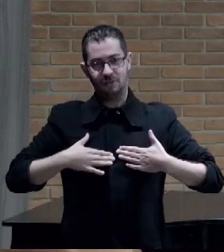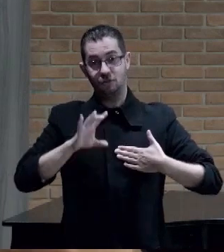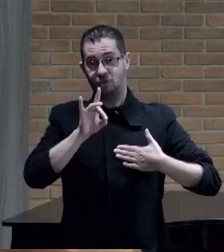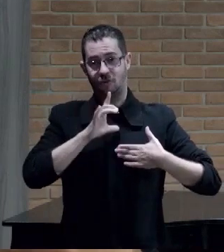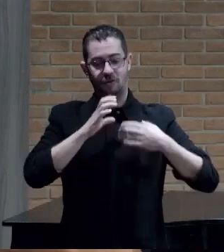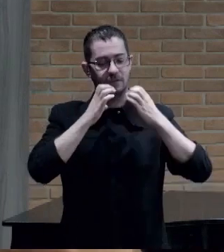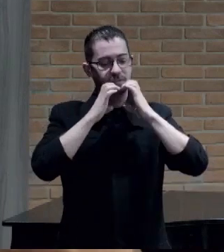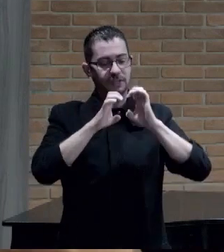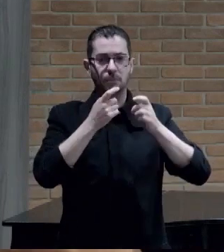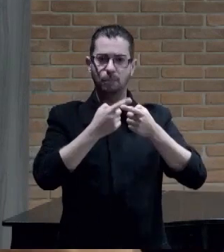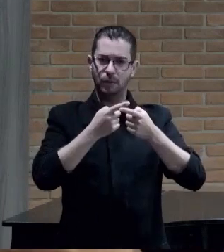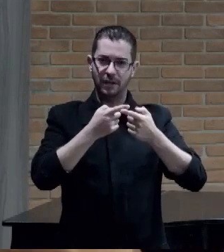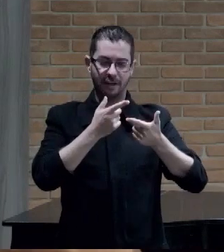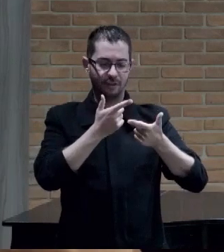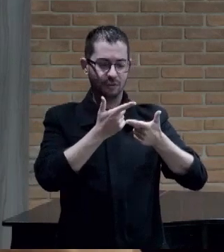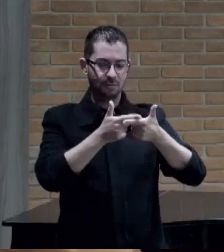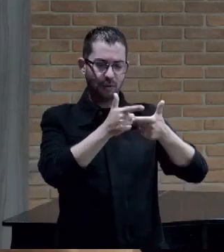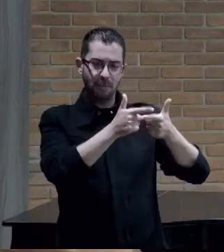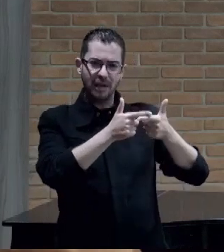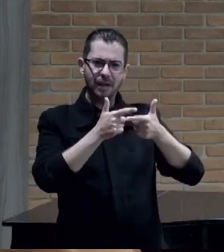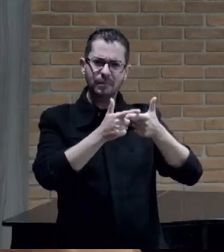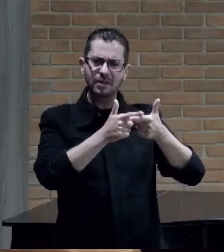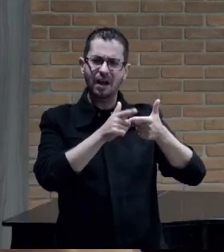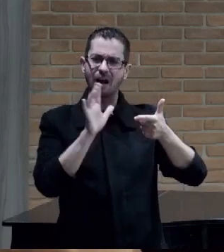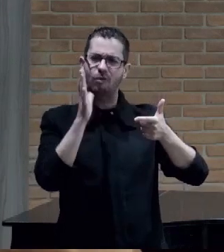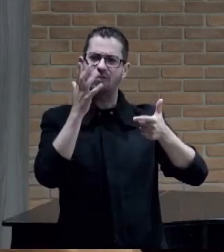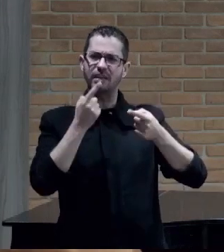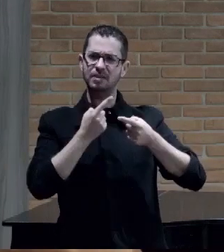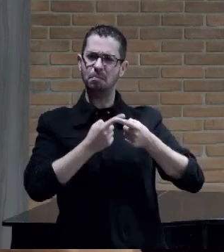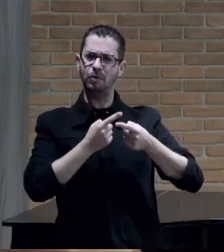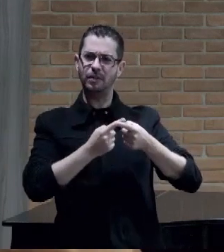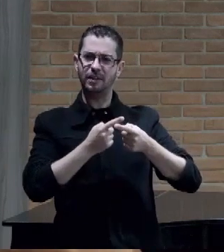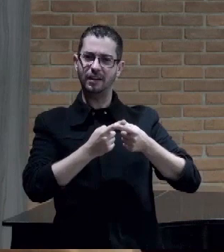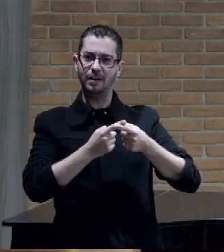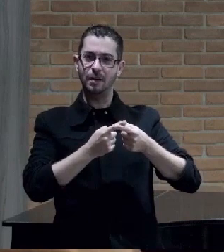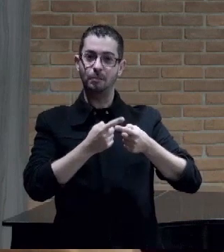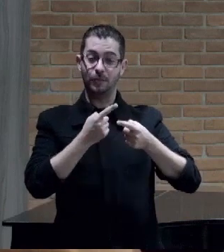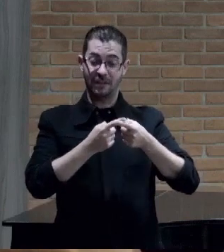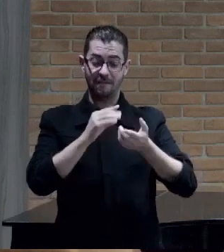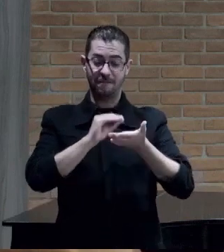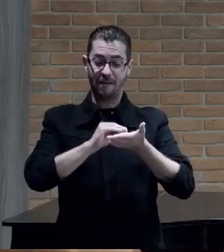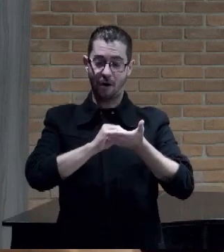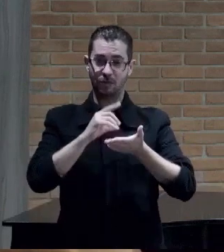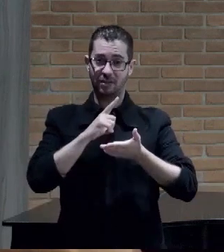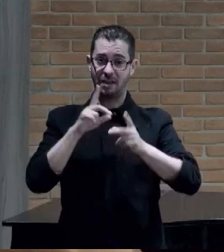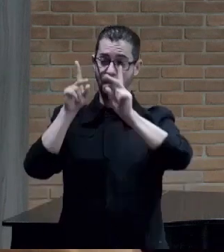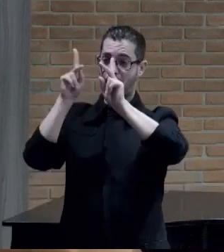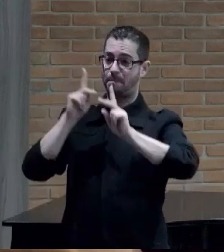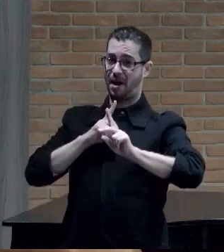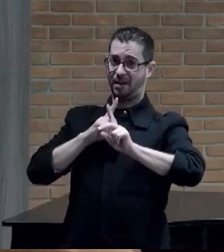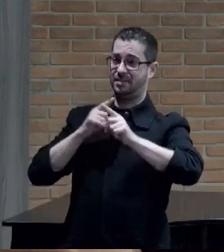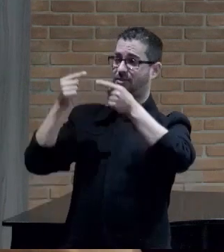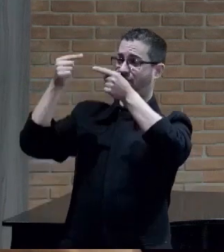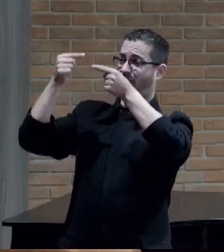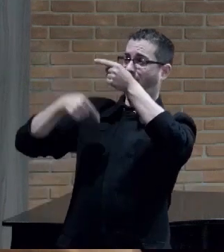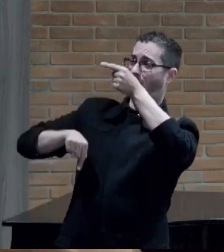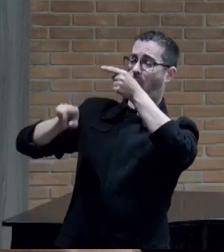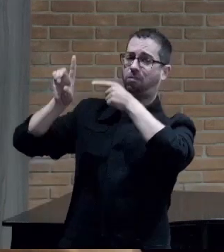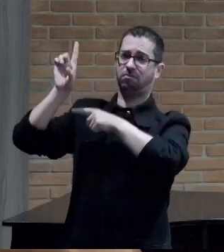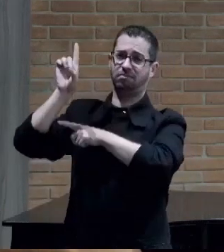nossos problemas decorrem do fato de que nós não estamos em paz com Deus, que nós estamos em desacordo com